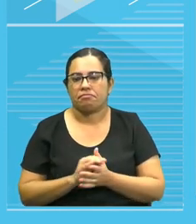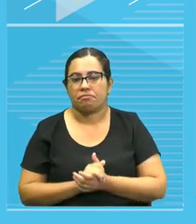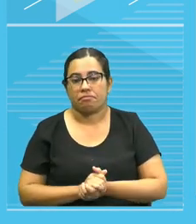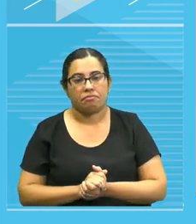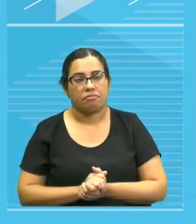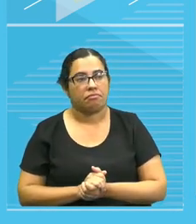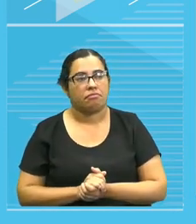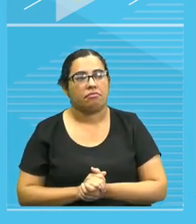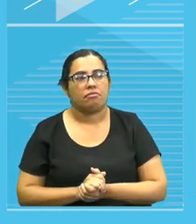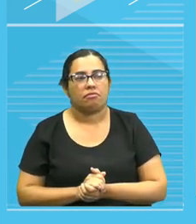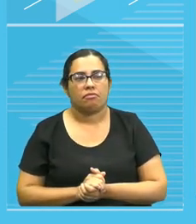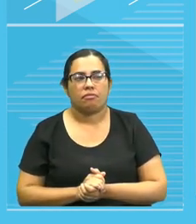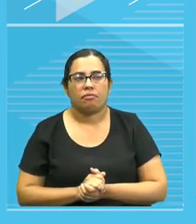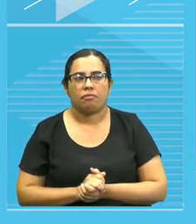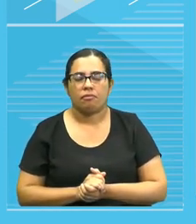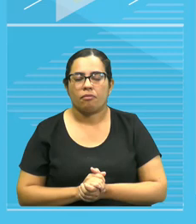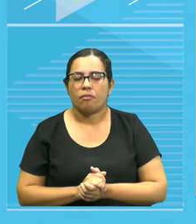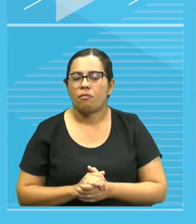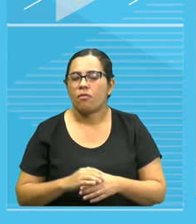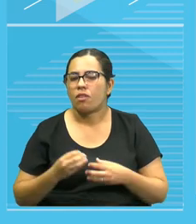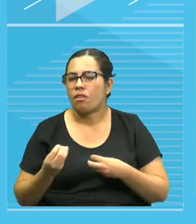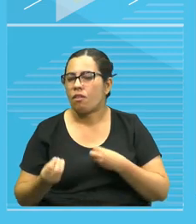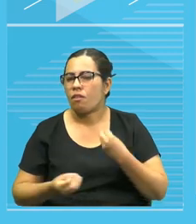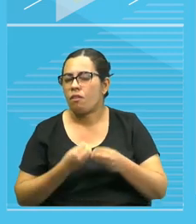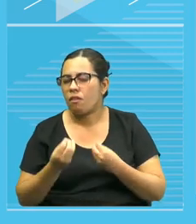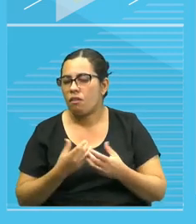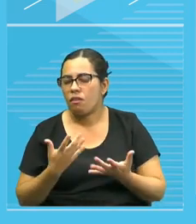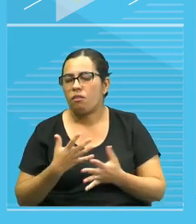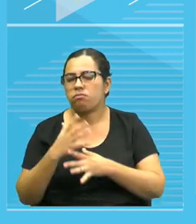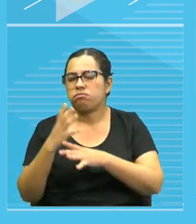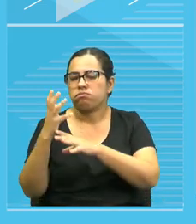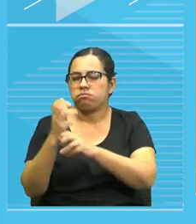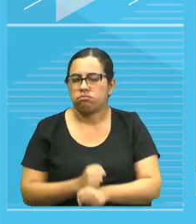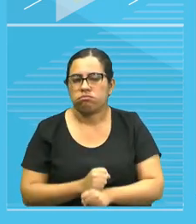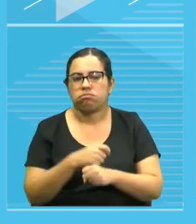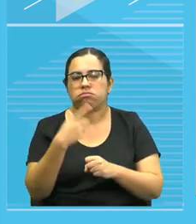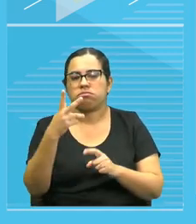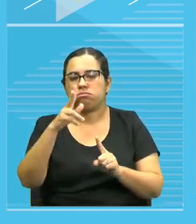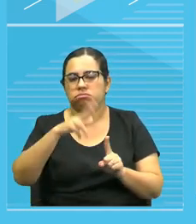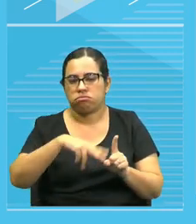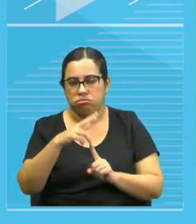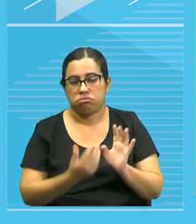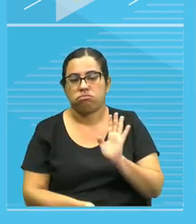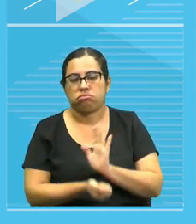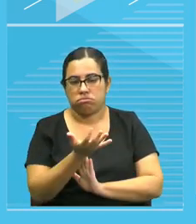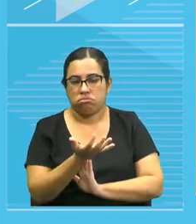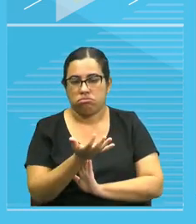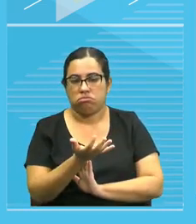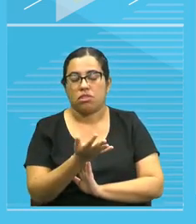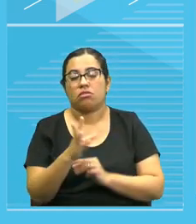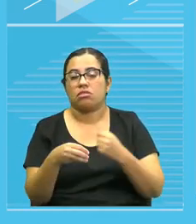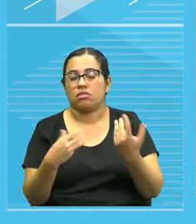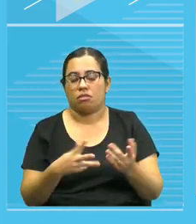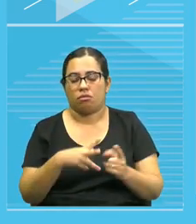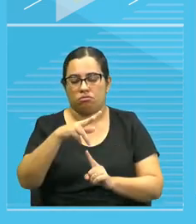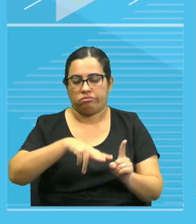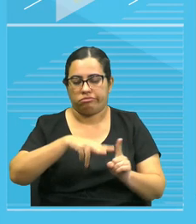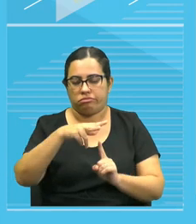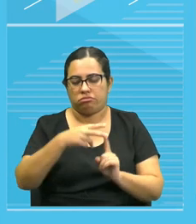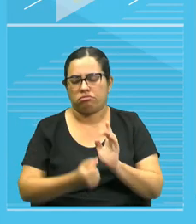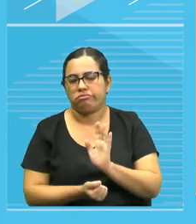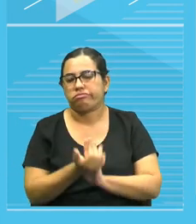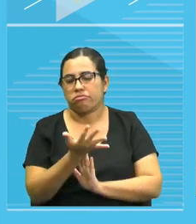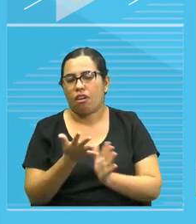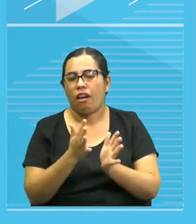bom olha aqui um exemplo de como calcular a entalpia de Formação a entalpia de Formação ela chega a ser um pouquinho